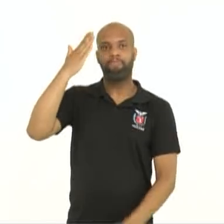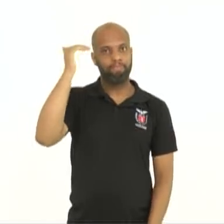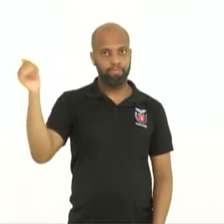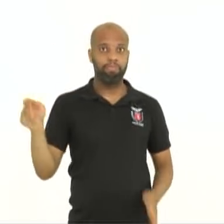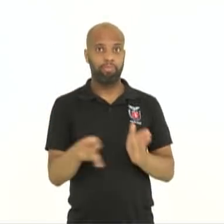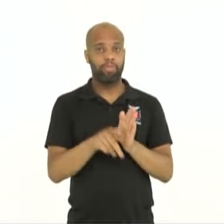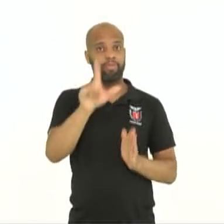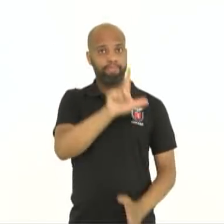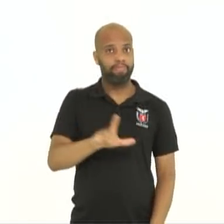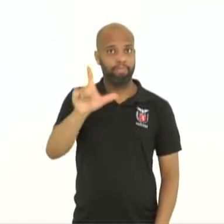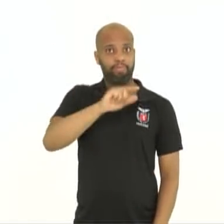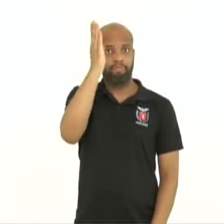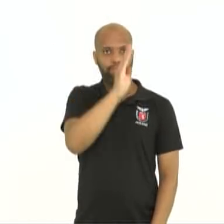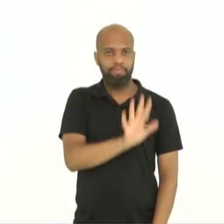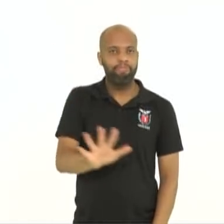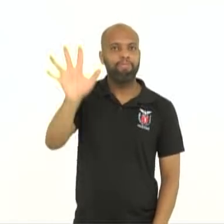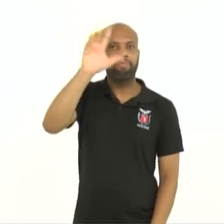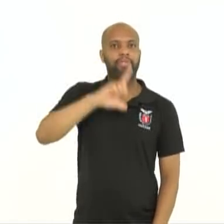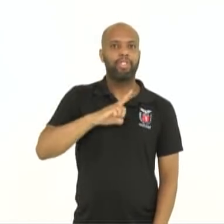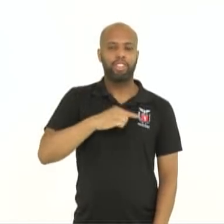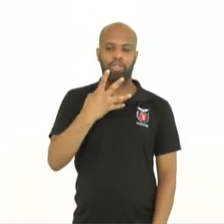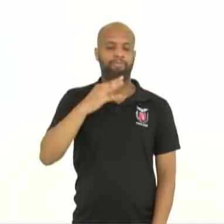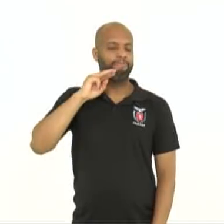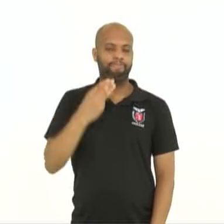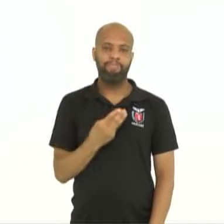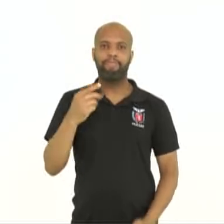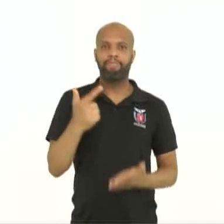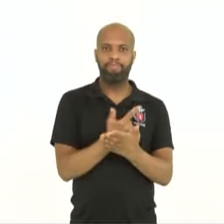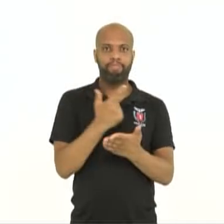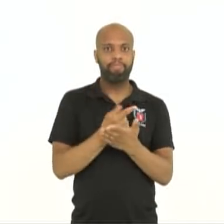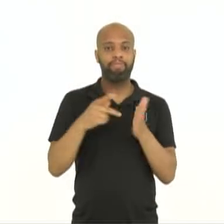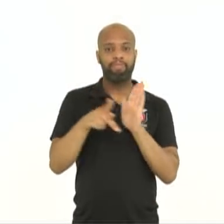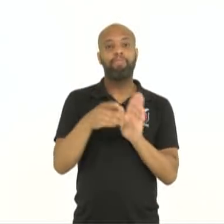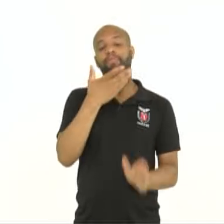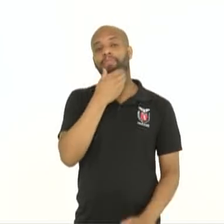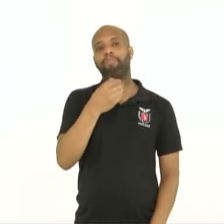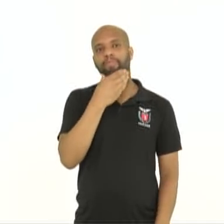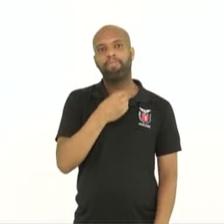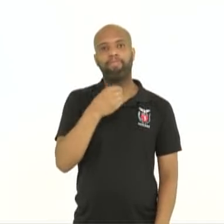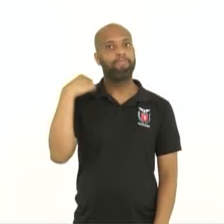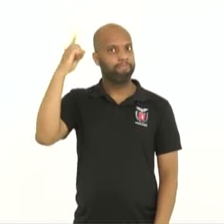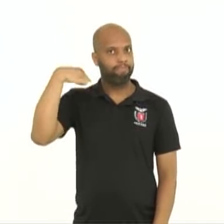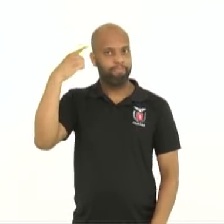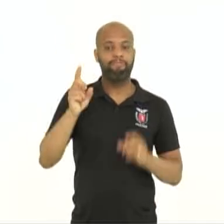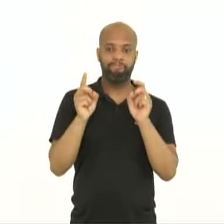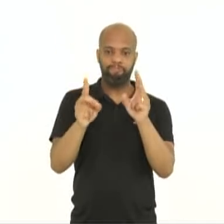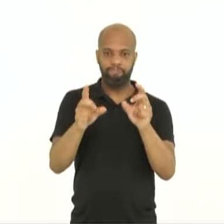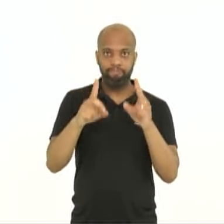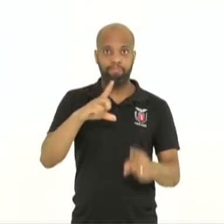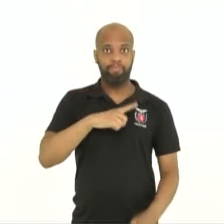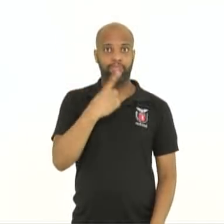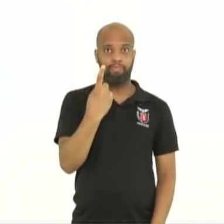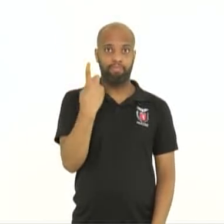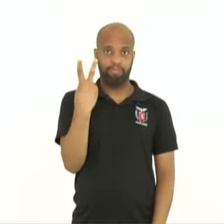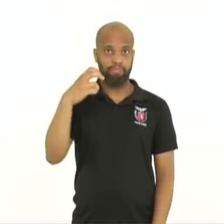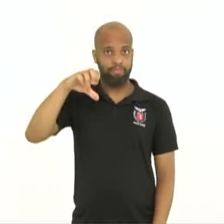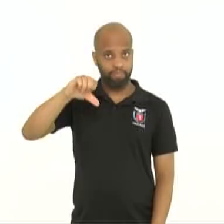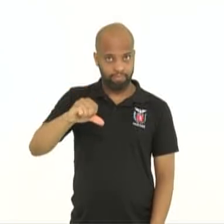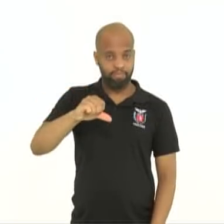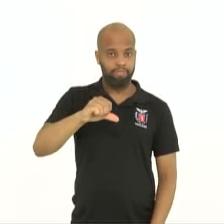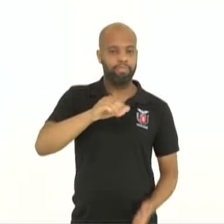infantil brasileira. São mais de 4 milhões de livros do Menino Maluquinho vendidos, com 129